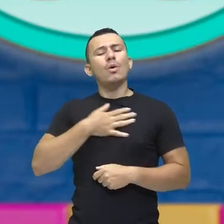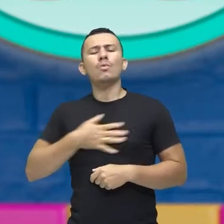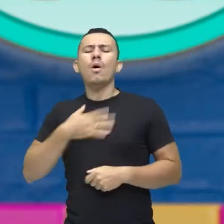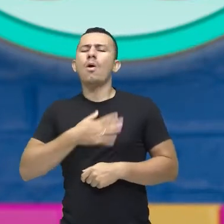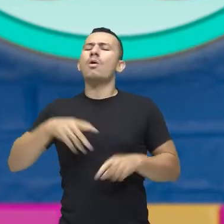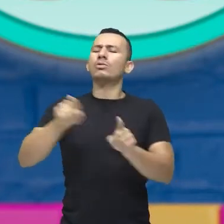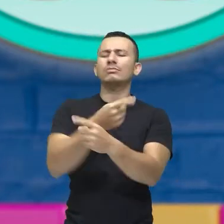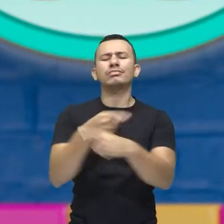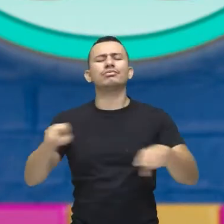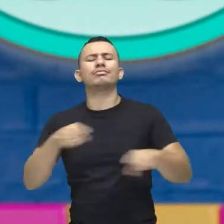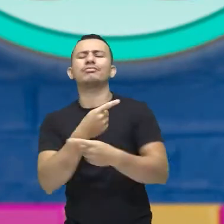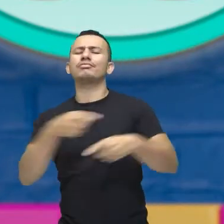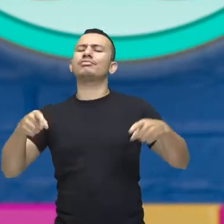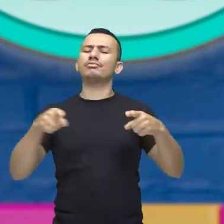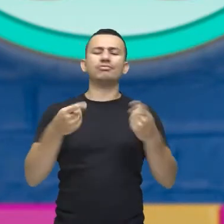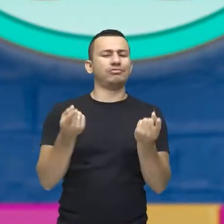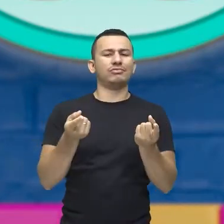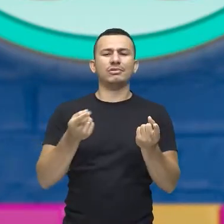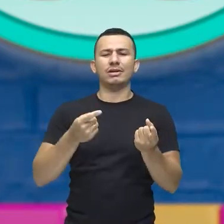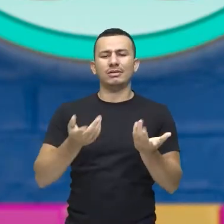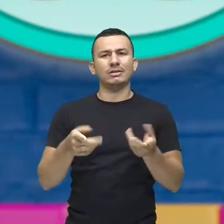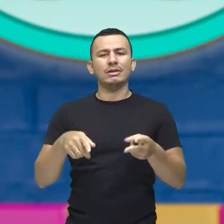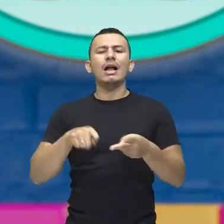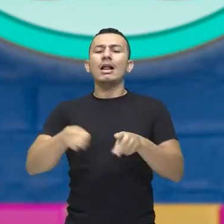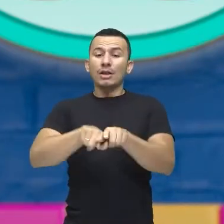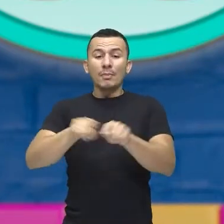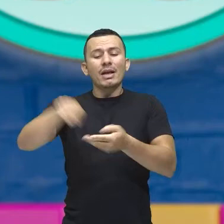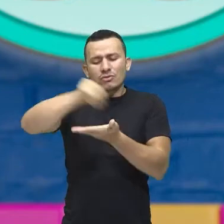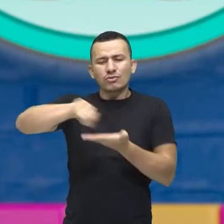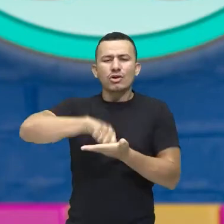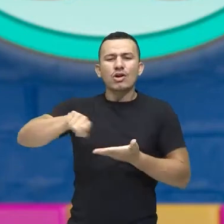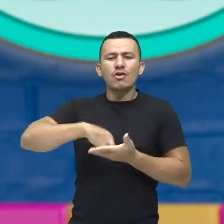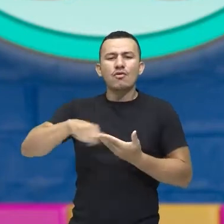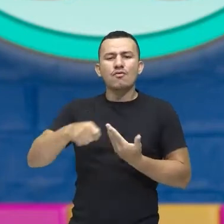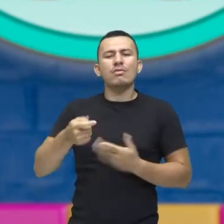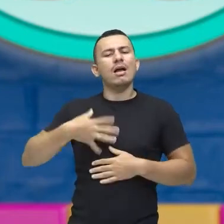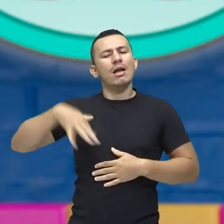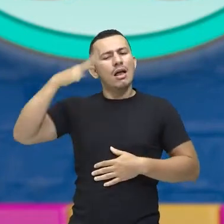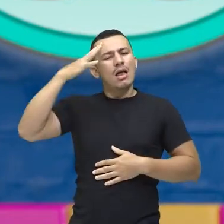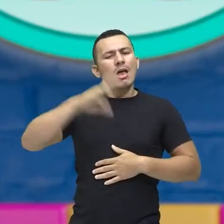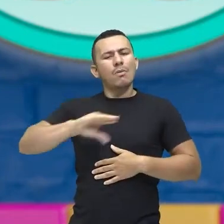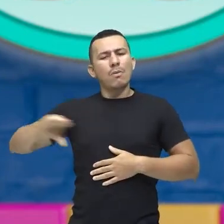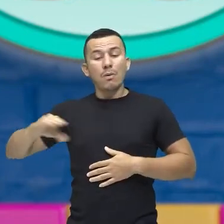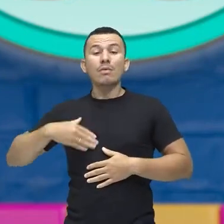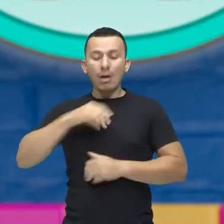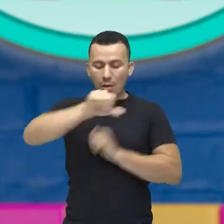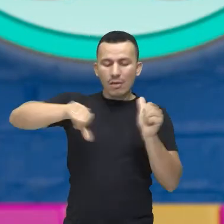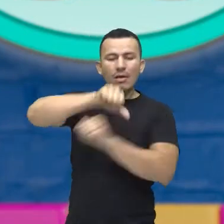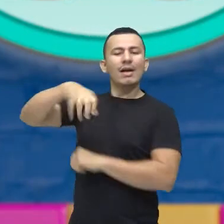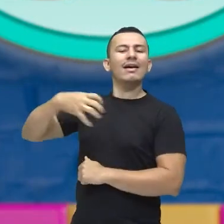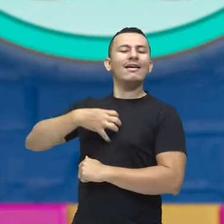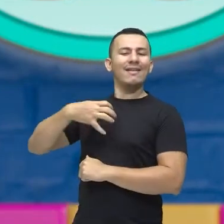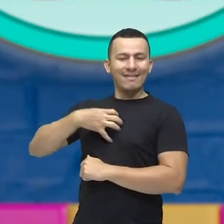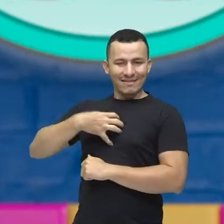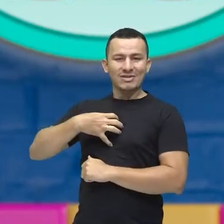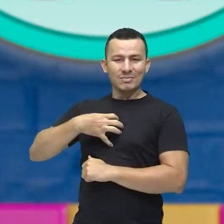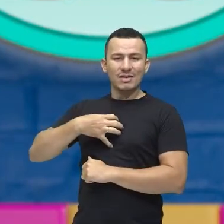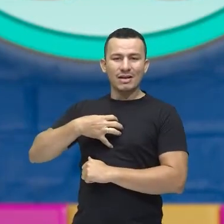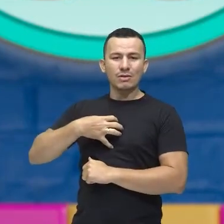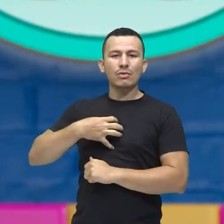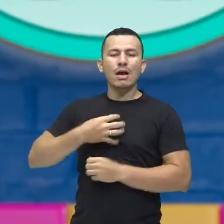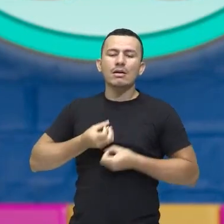então eu acabo aproveitando das músicas, mas também eu escrevo bastante. Eu pego e transformo esse sentimento, esses sentimentos